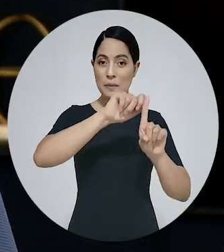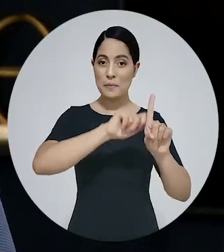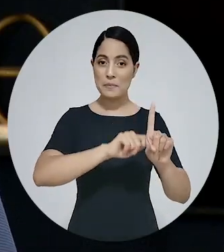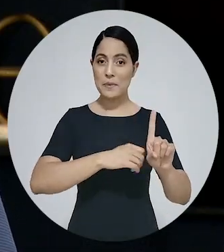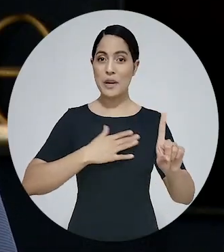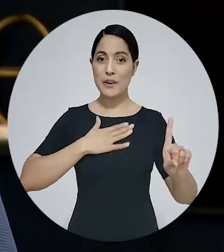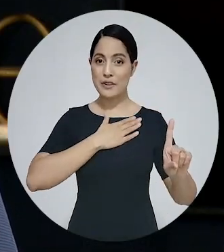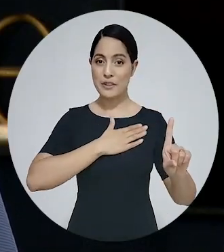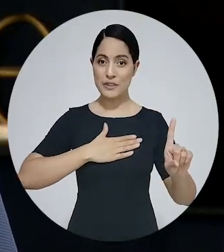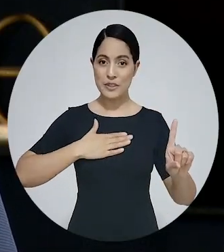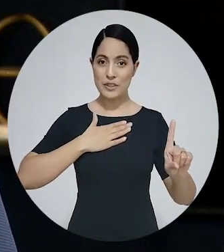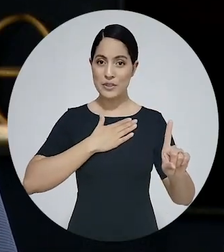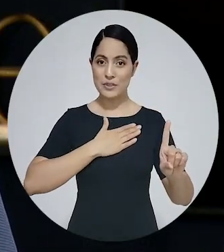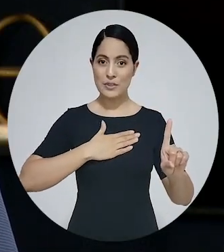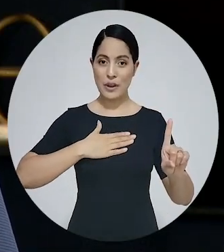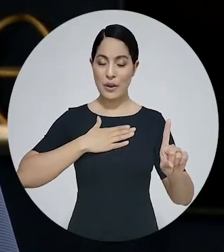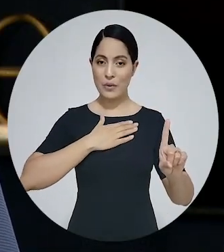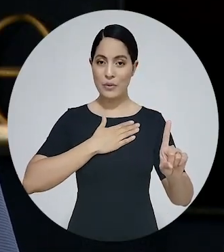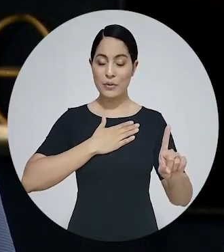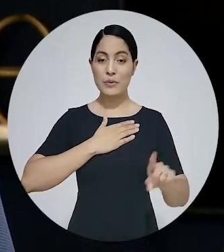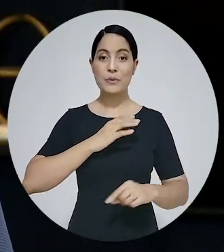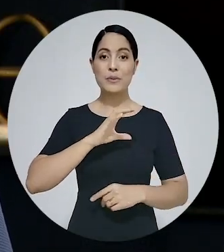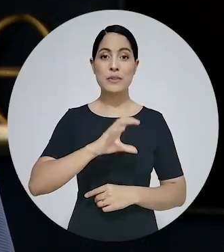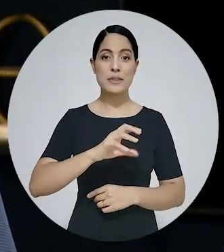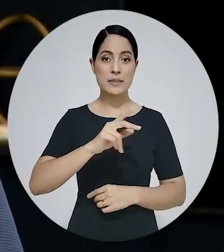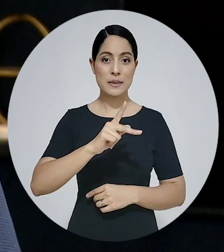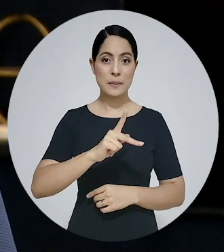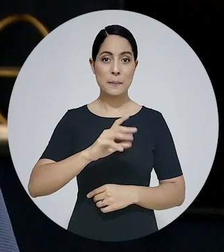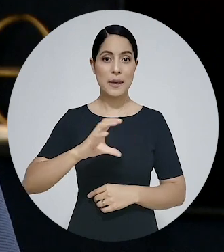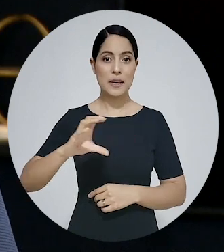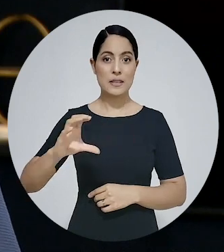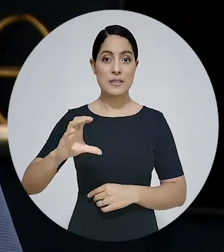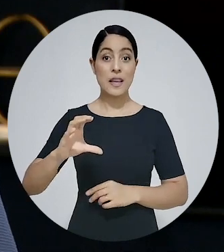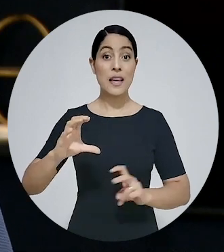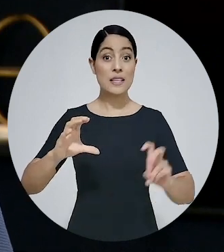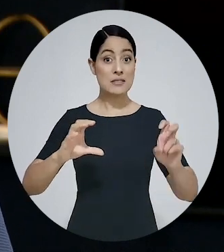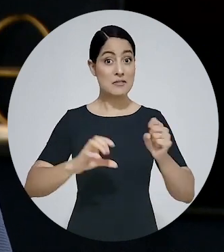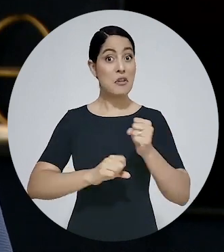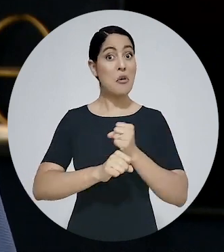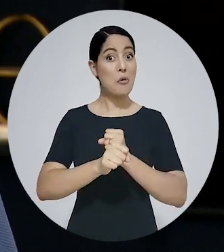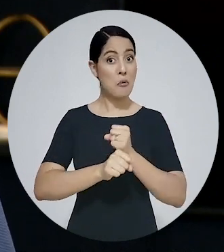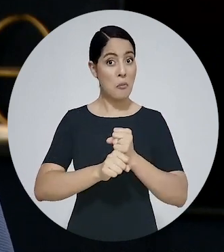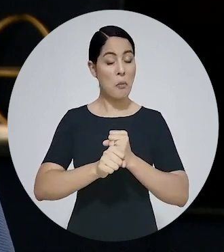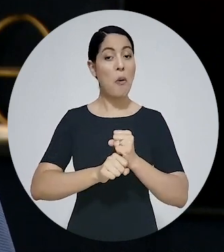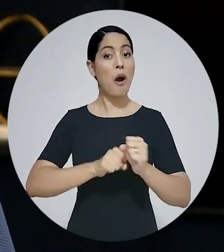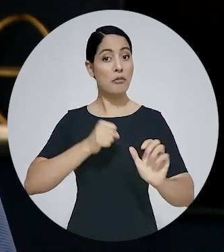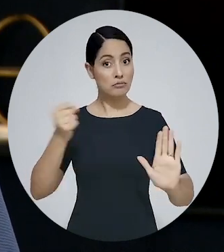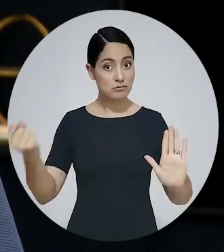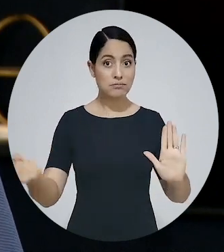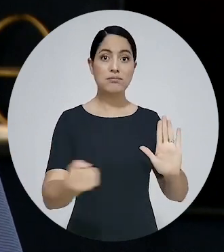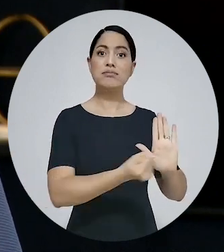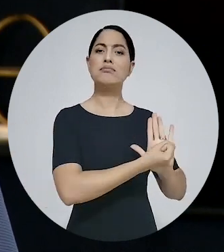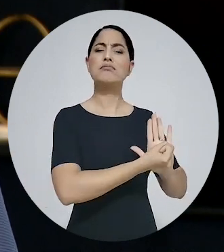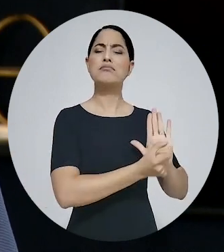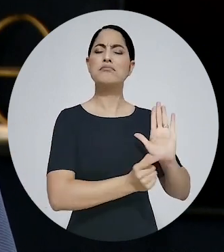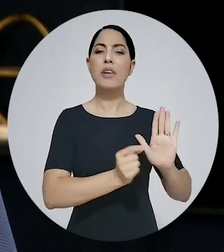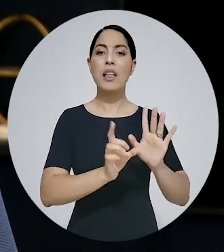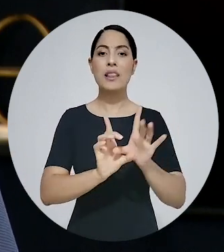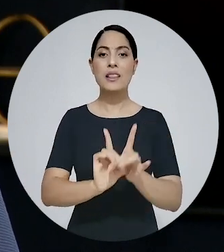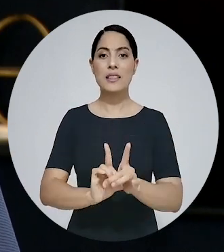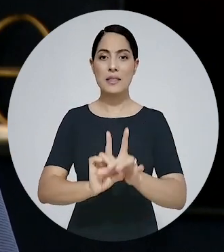No mês de agosto, o Código de Processo Civil completa 5 anos de vigência. É considerado um